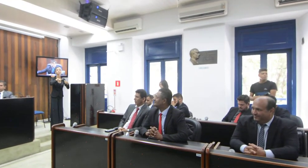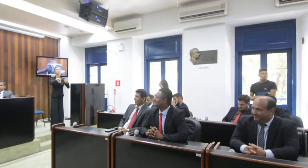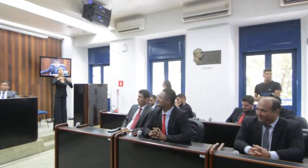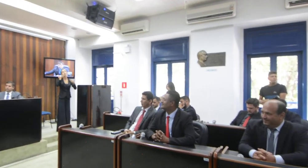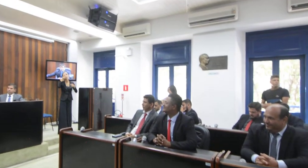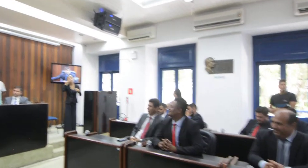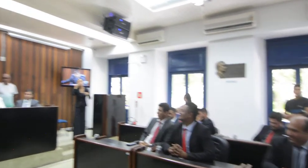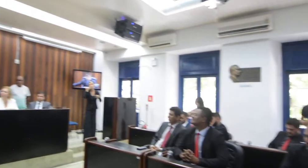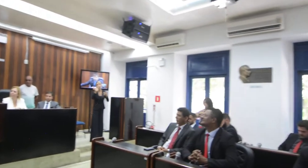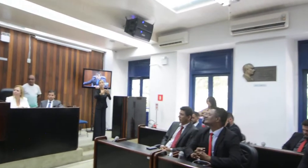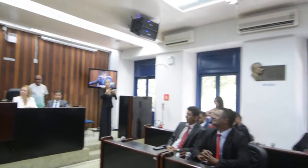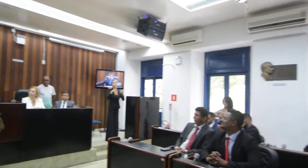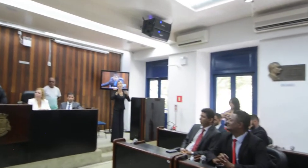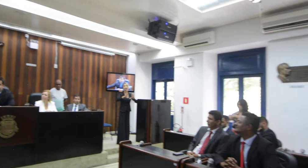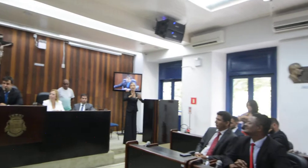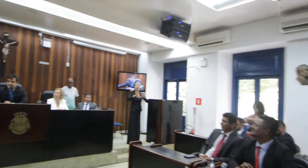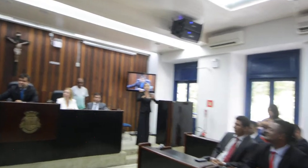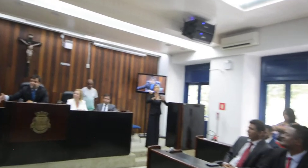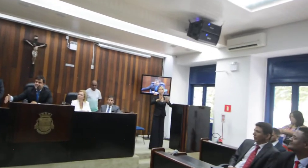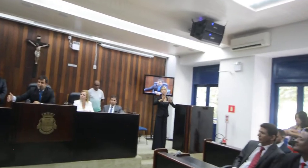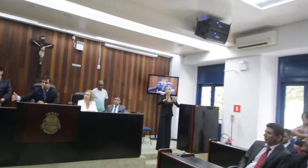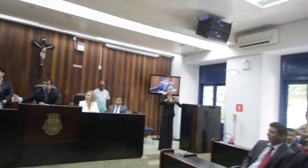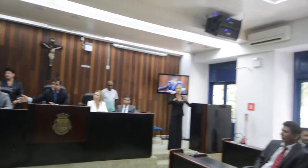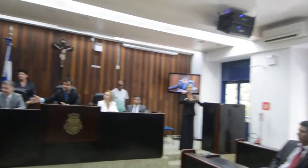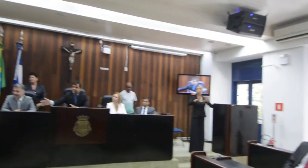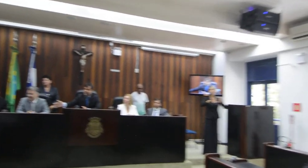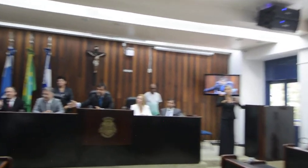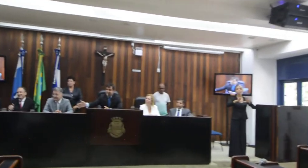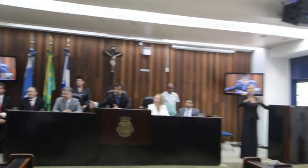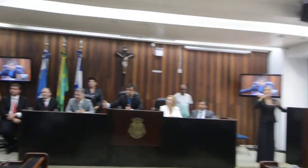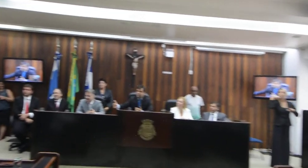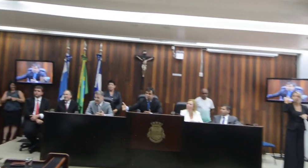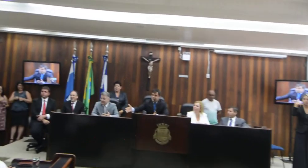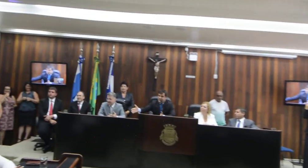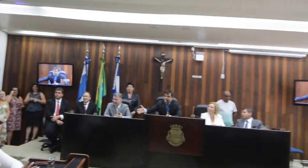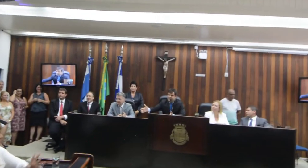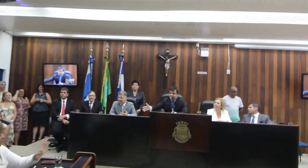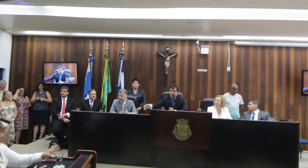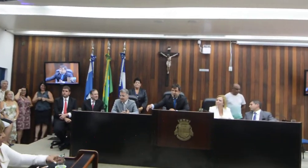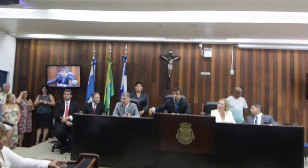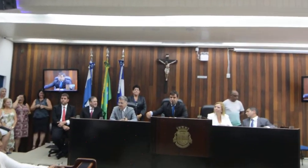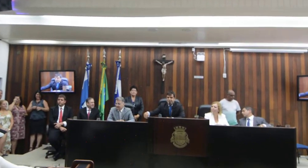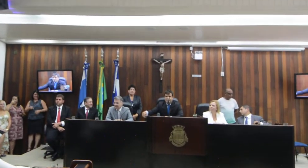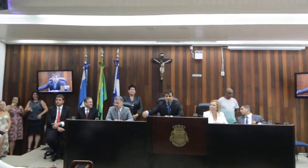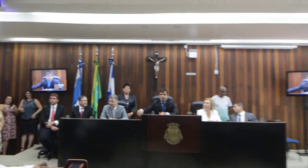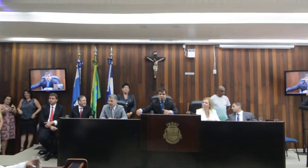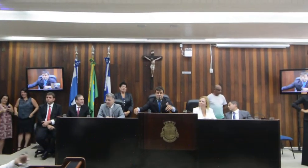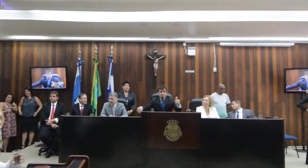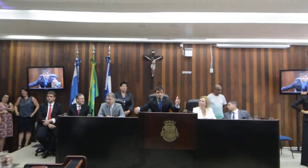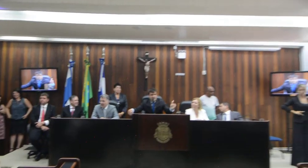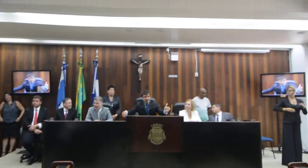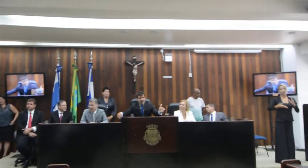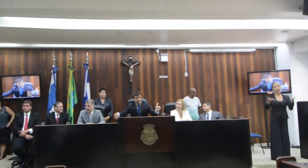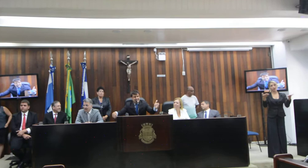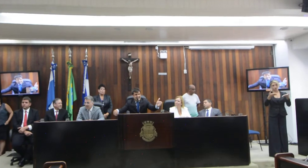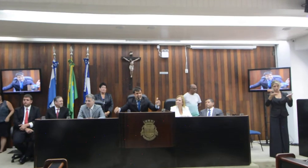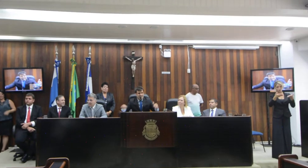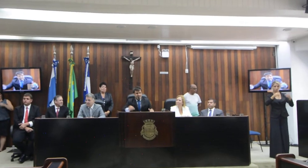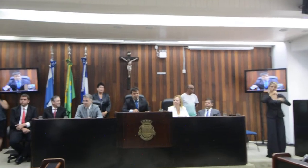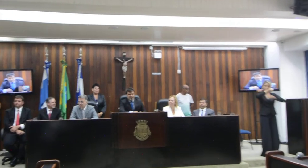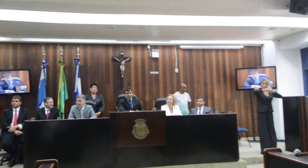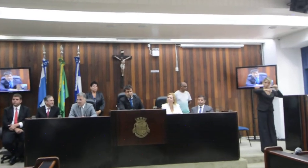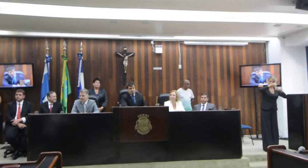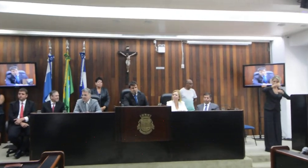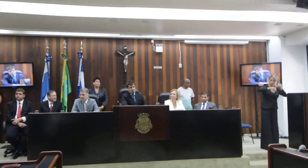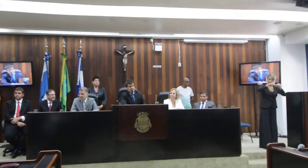Então, aos vereadores que deixam de ser presidente, volto a ser vereador, volto a esse